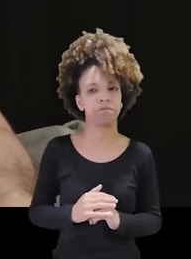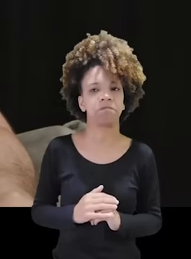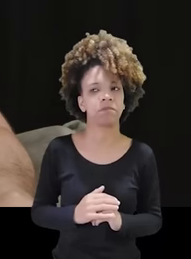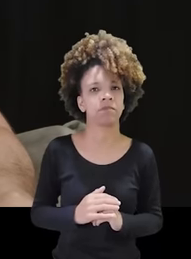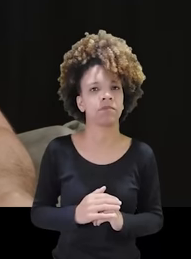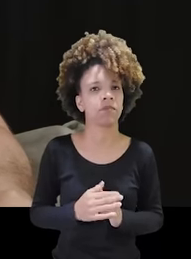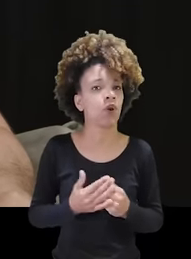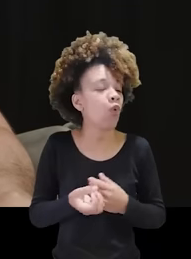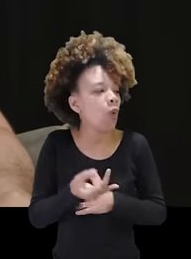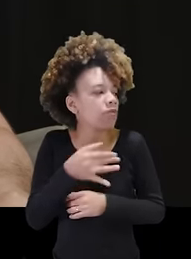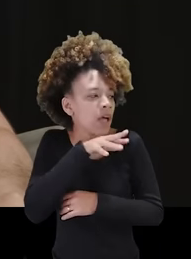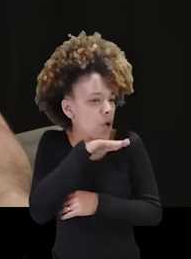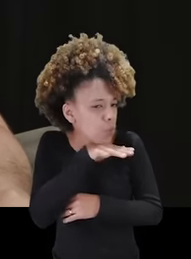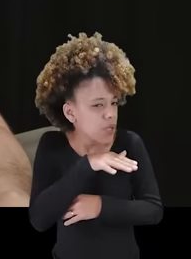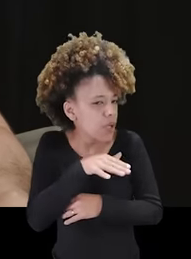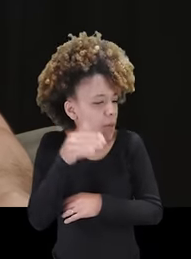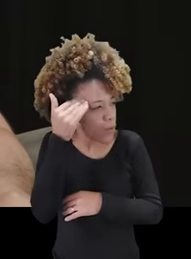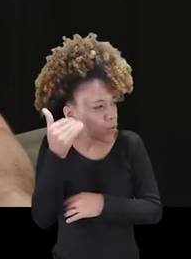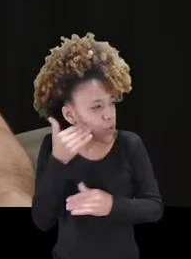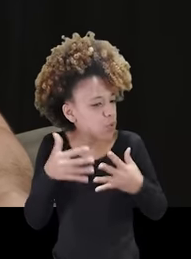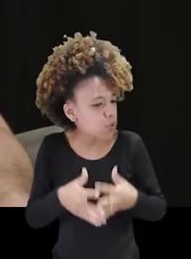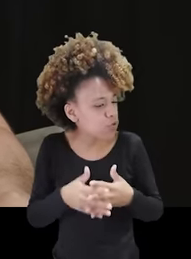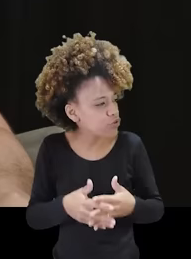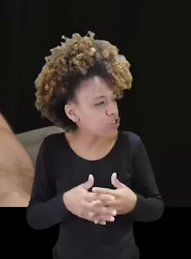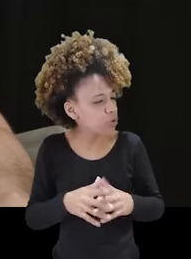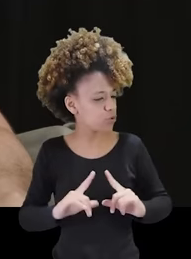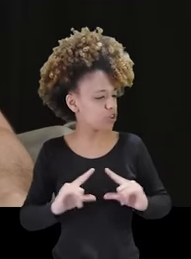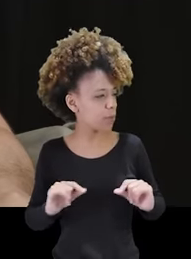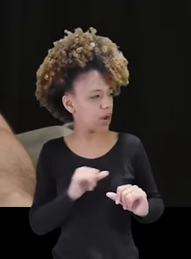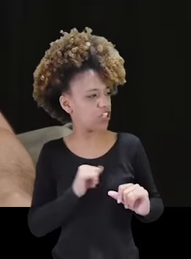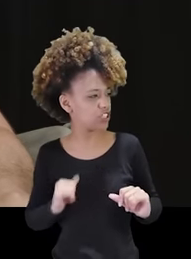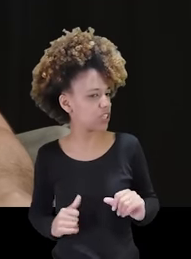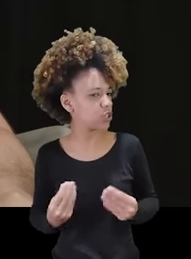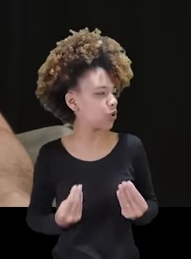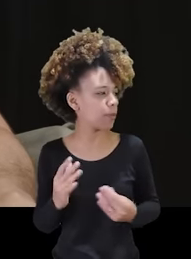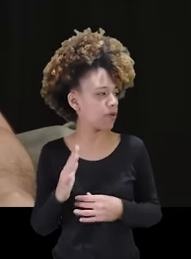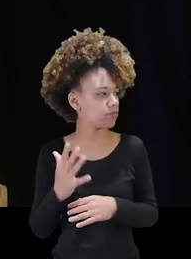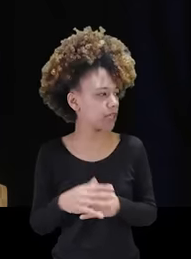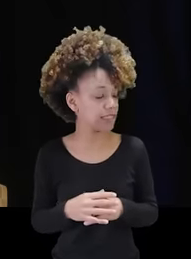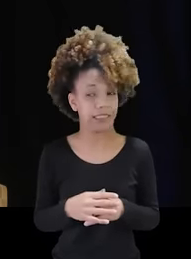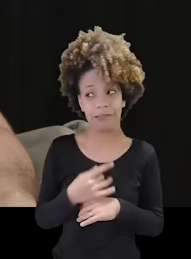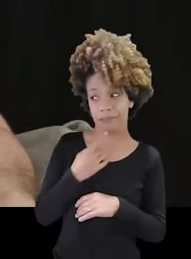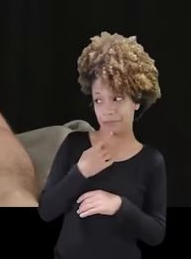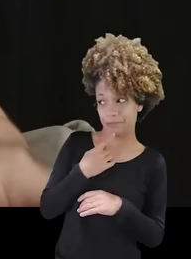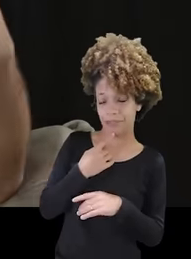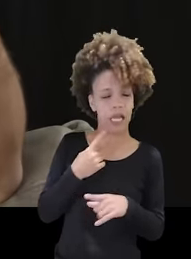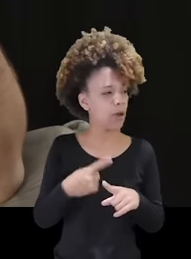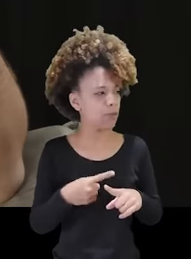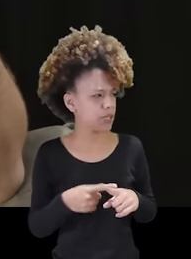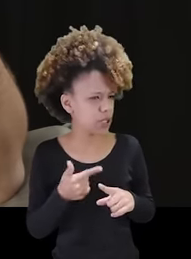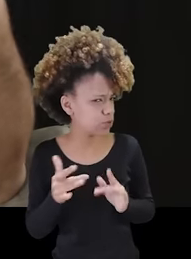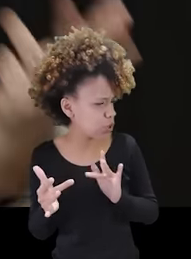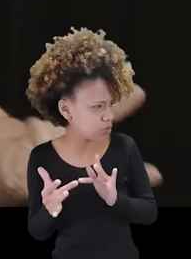quanto é mim por um coreano ser confundido com o japonês como é que funciona essa parte aí porque porque quem não tem muito